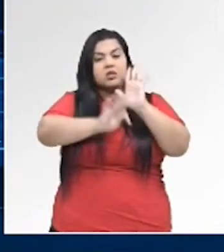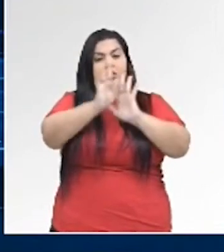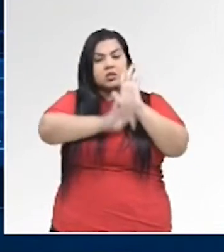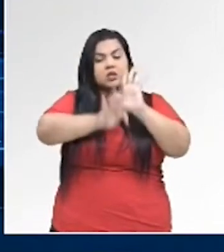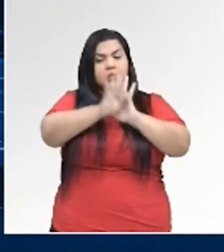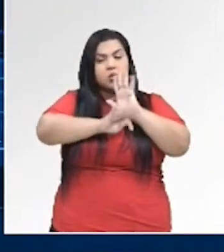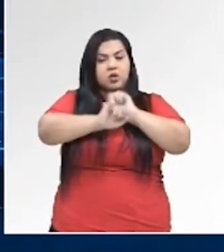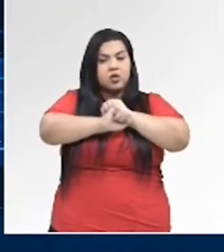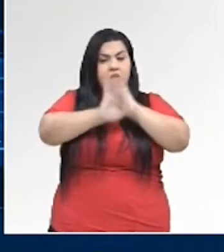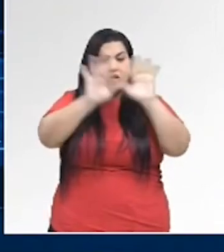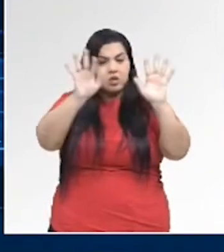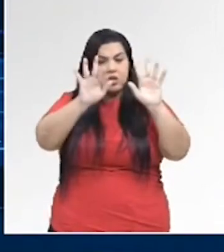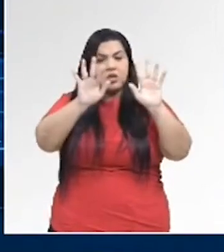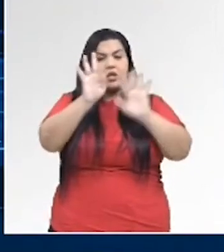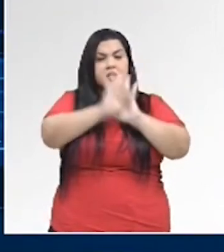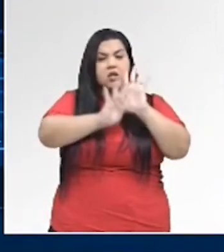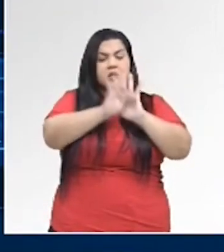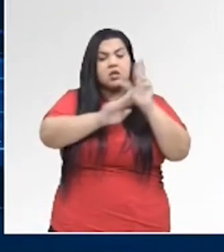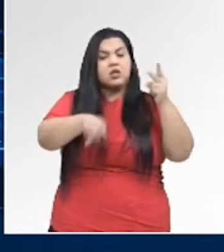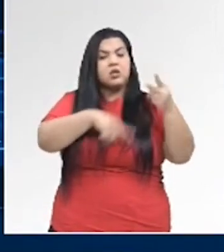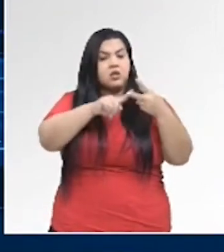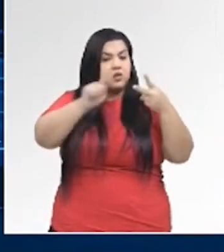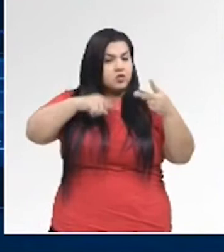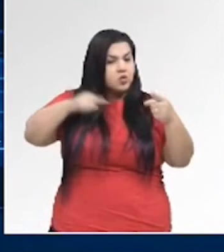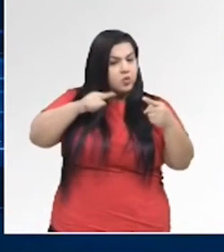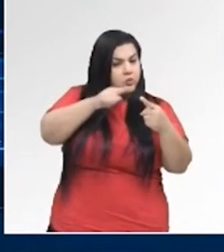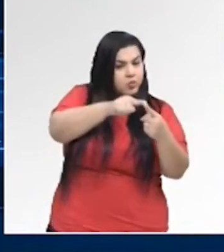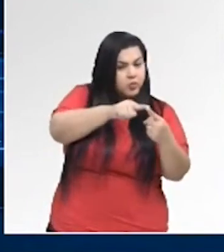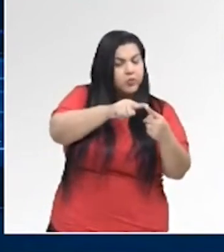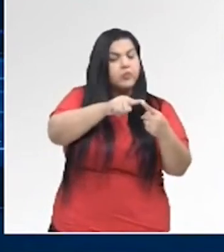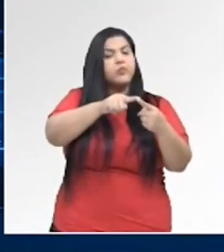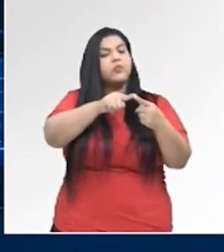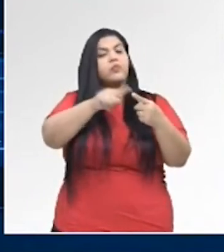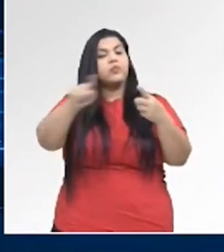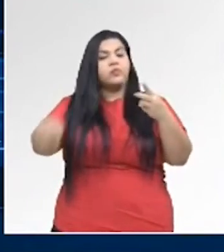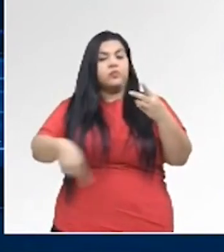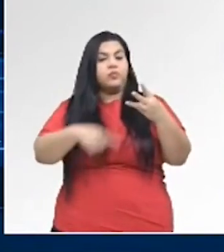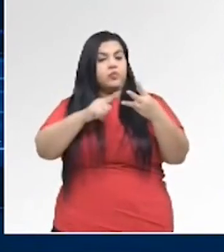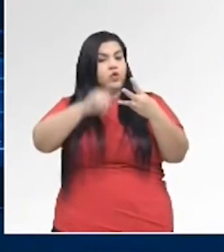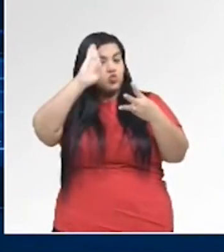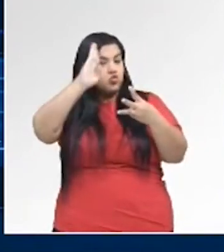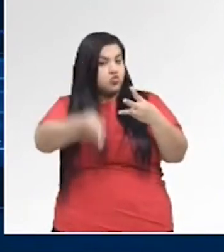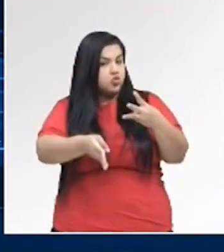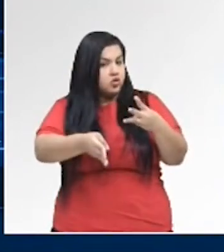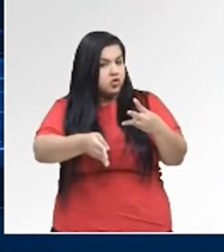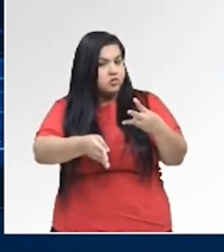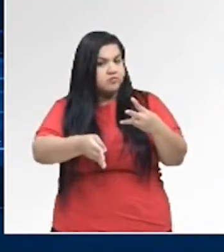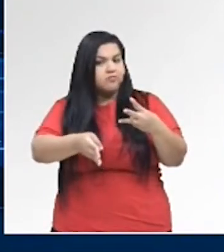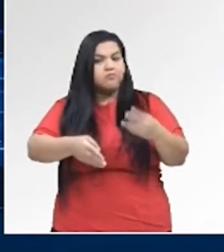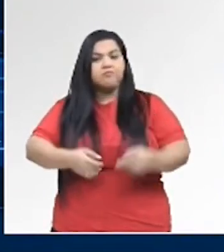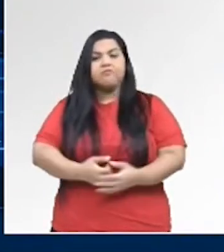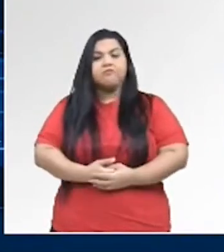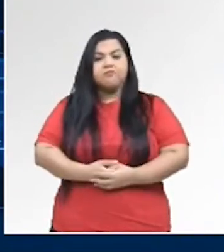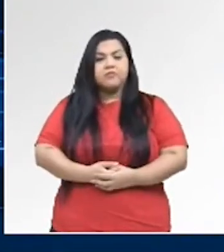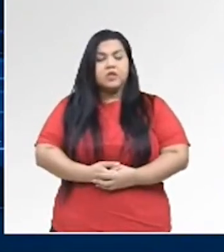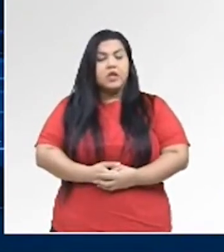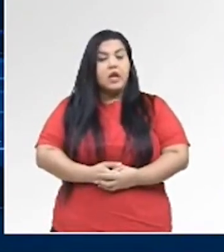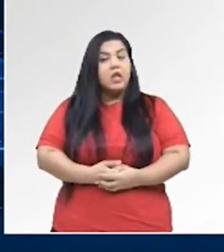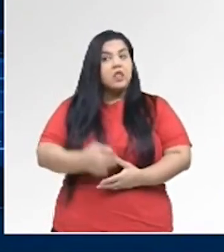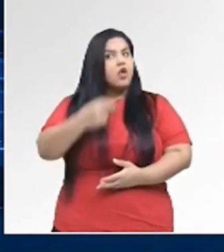tom claro, ele é um tipo de texto objetivo, ele é direto e que não possa